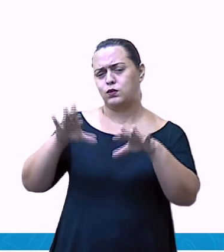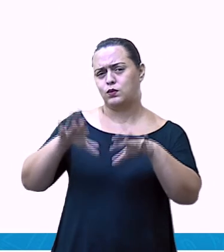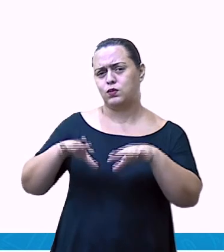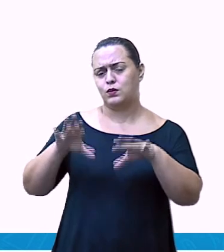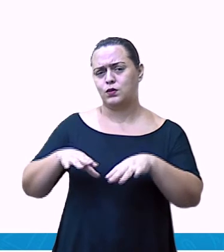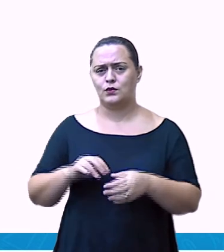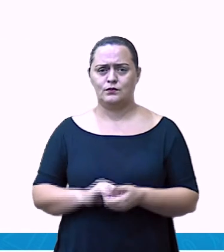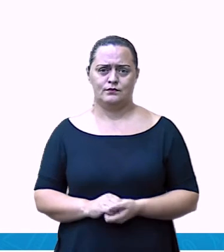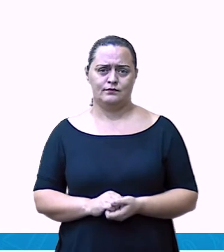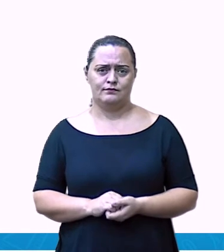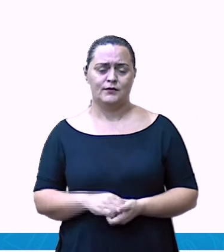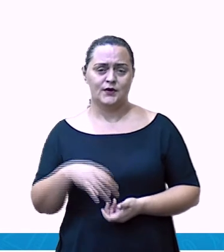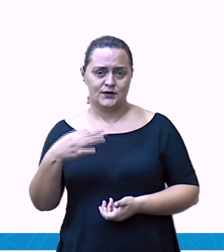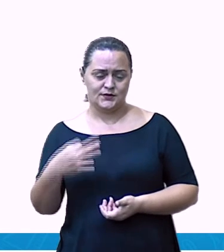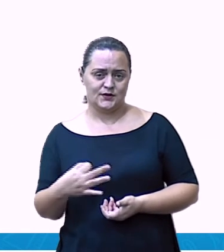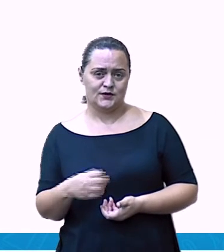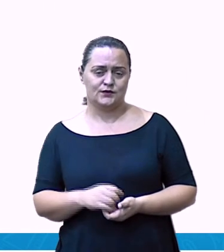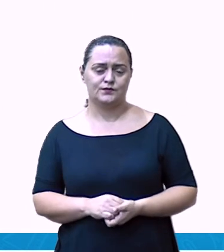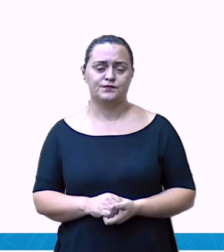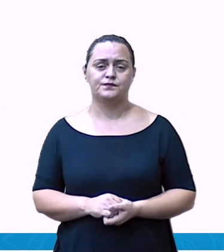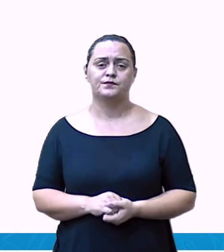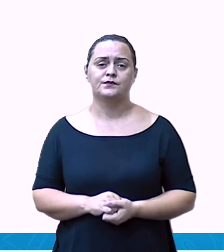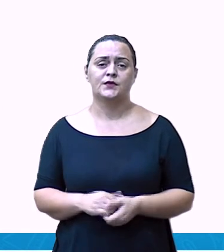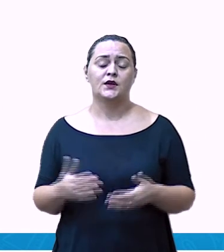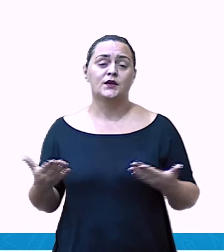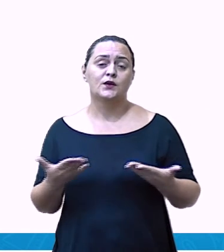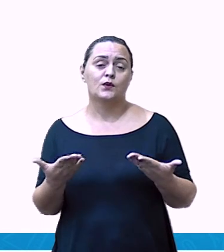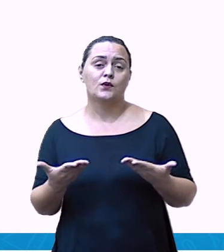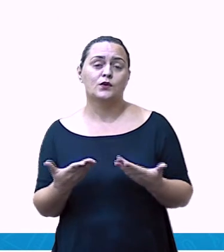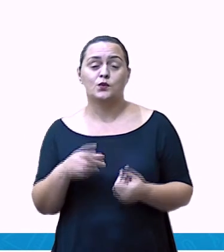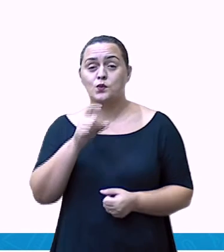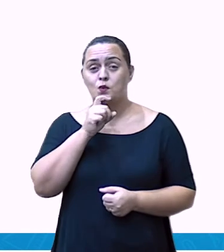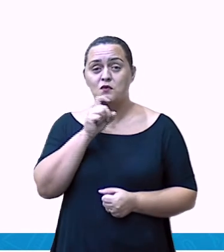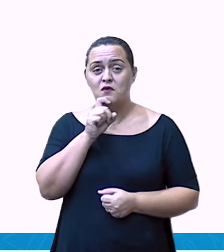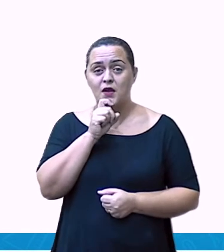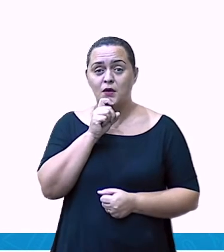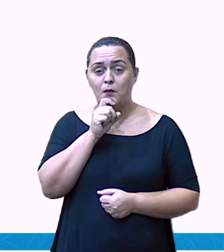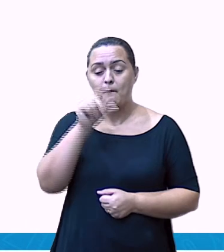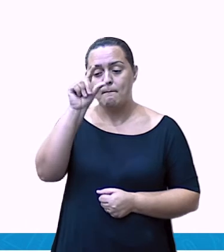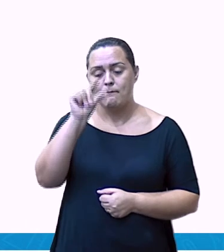chuva. E menos chuva no outono e no inverno.